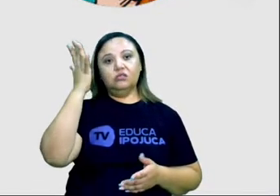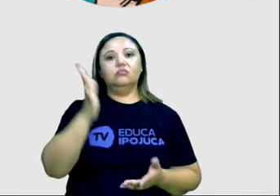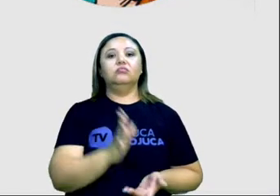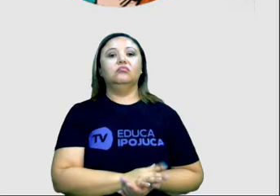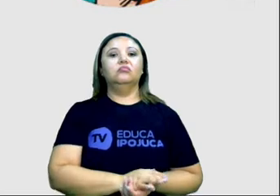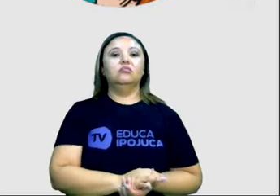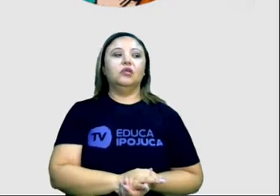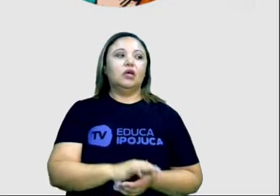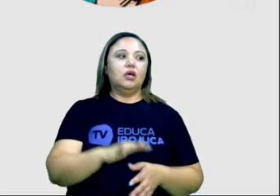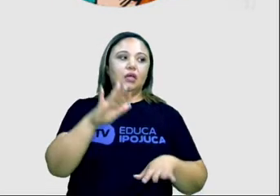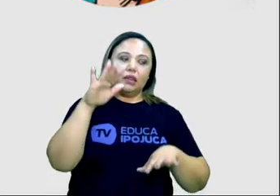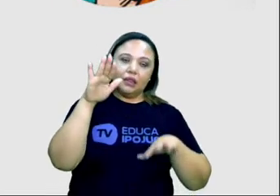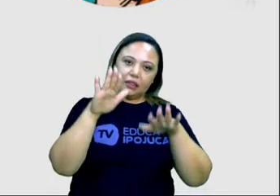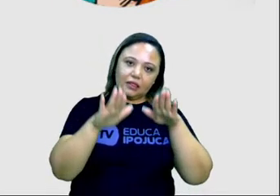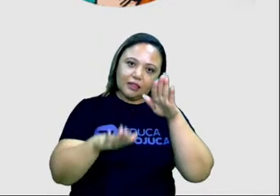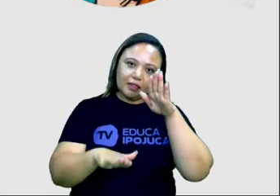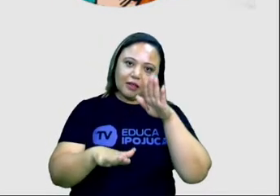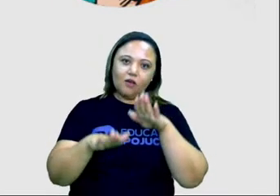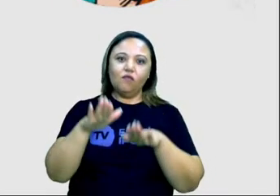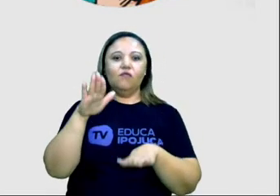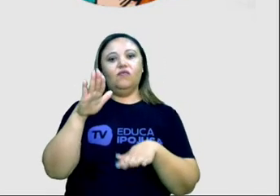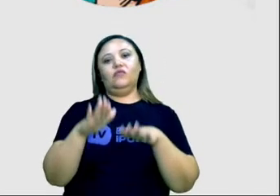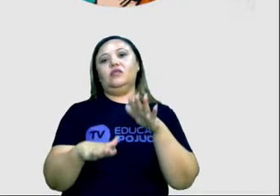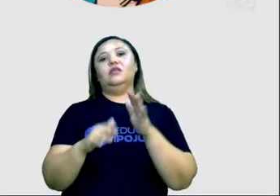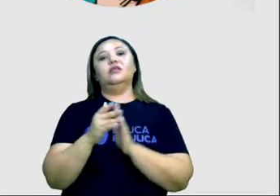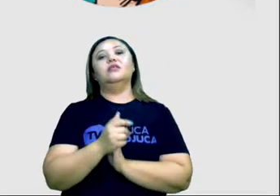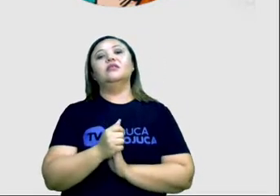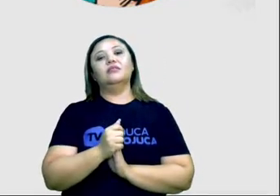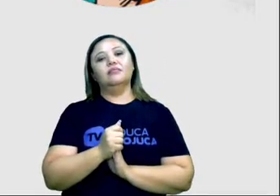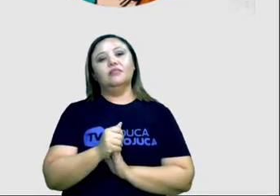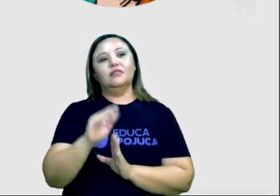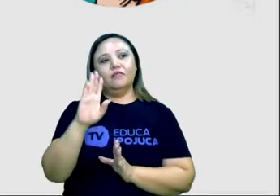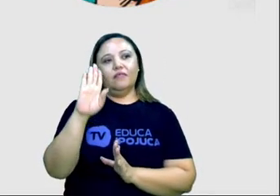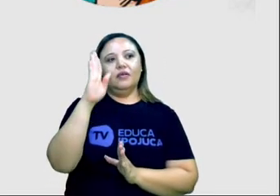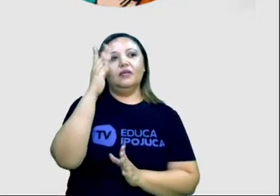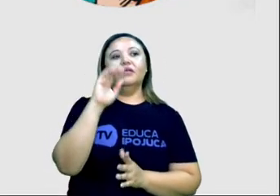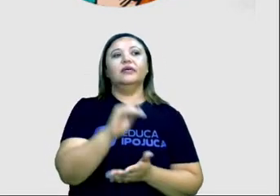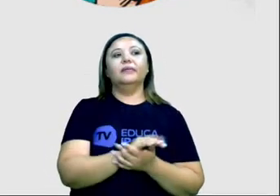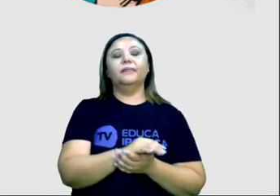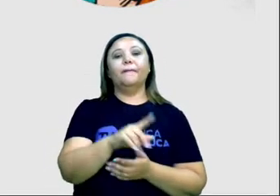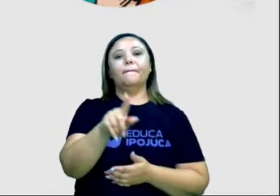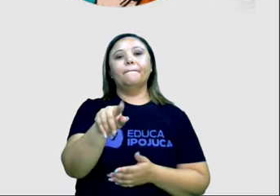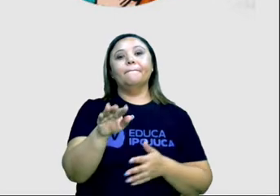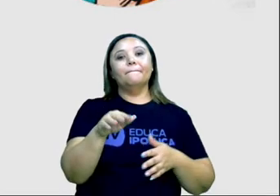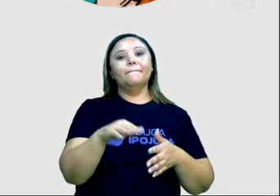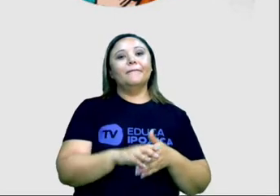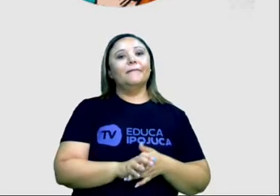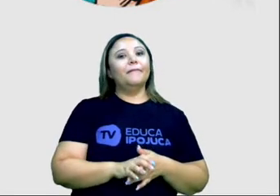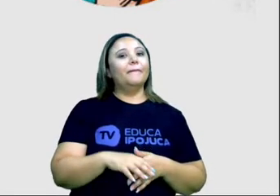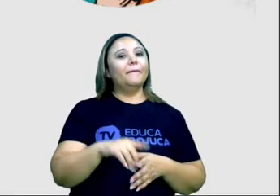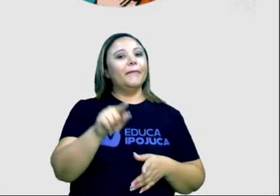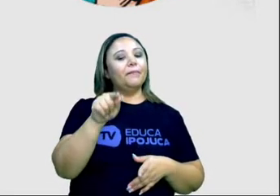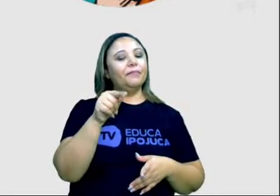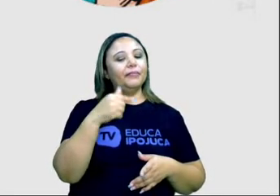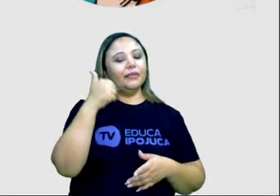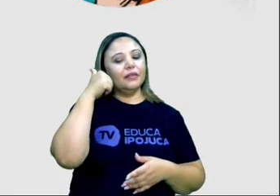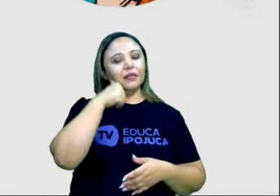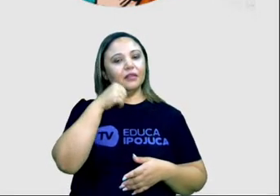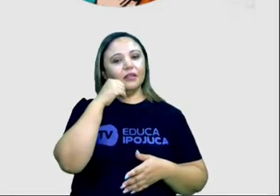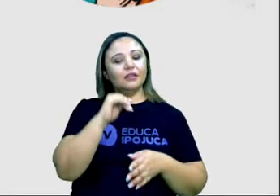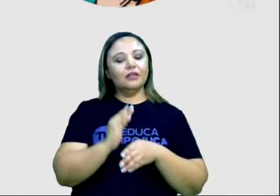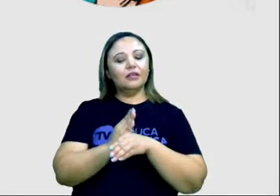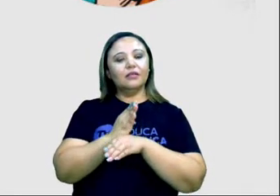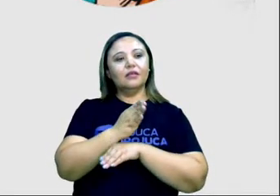sejam verdadeiras, a conclusão ela pode ser falsa. Veja, suponha que Mariana ela tenha entrado na